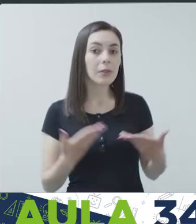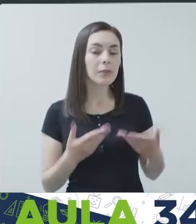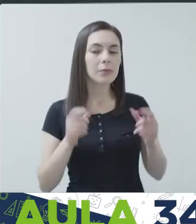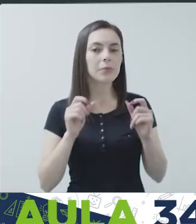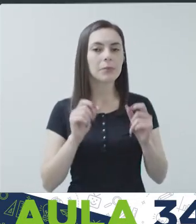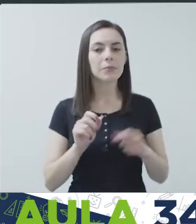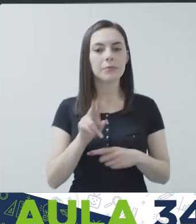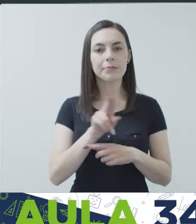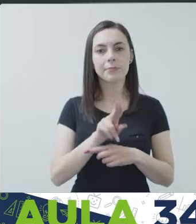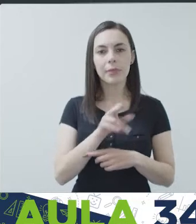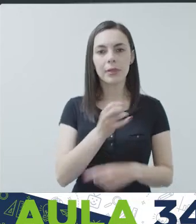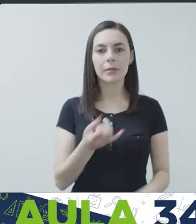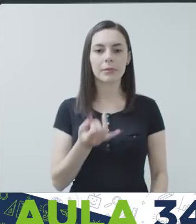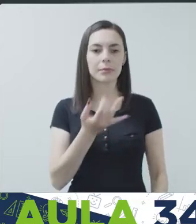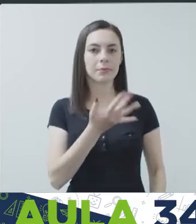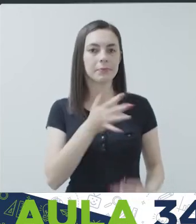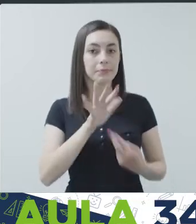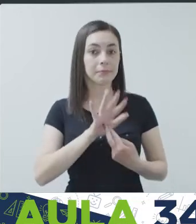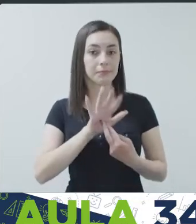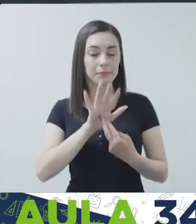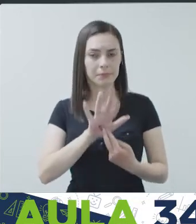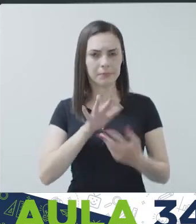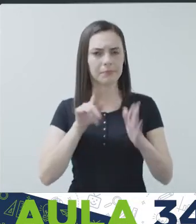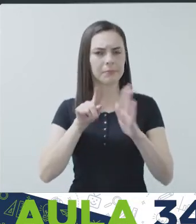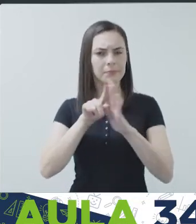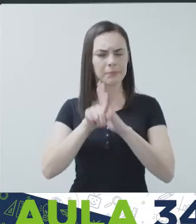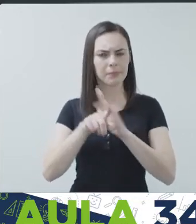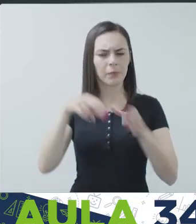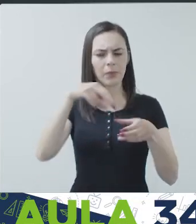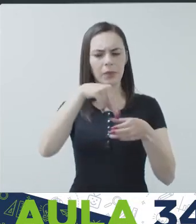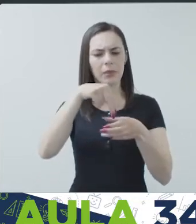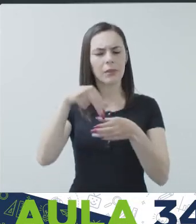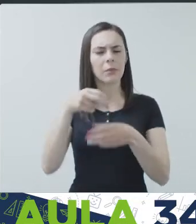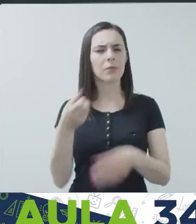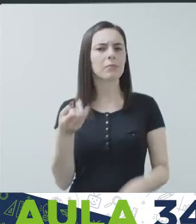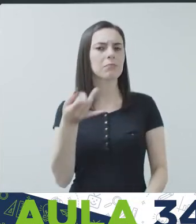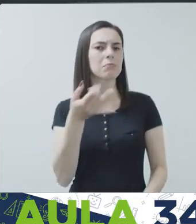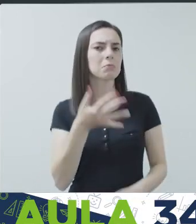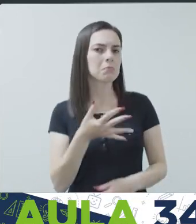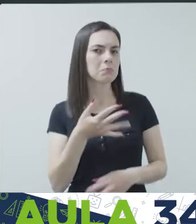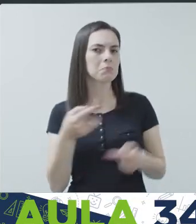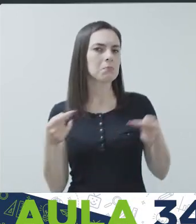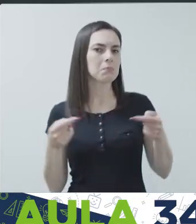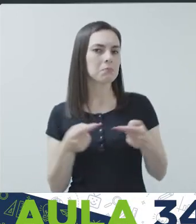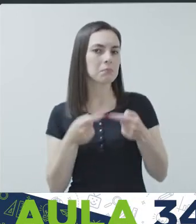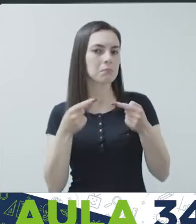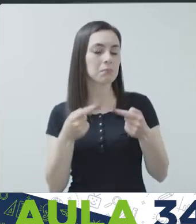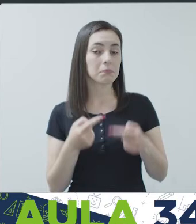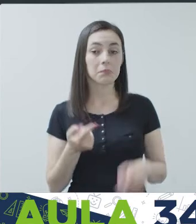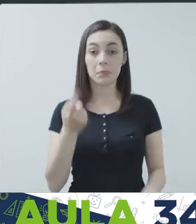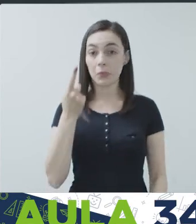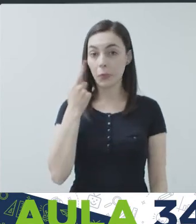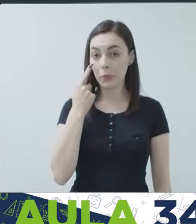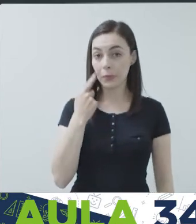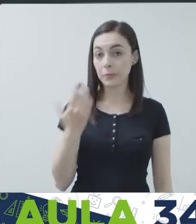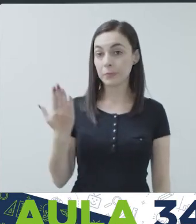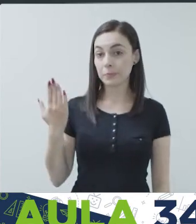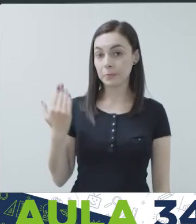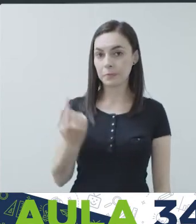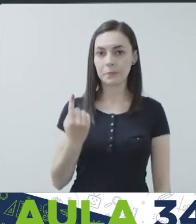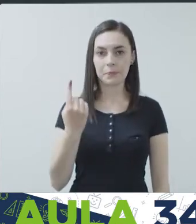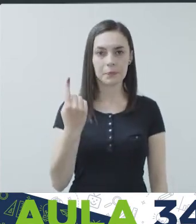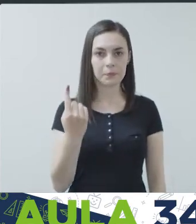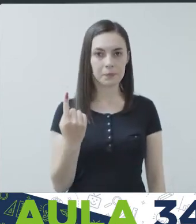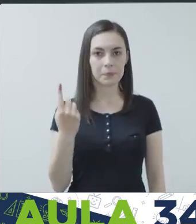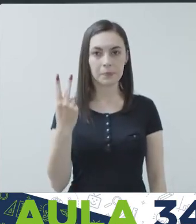com a quantidade que ele representa. Quantas tampinhas a professora Márcia vai precisar colocar? Veja, colocamos uma,